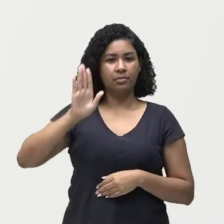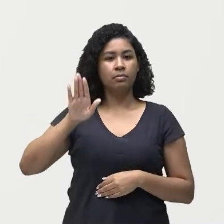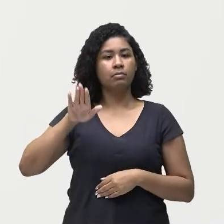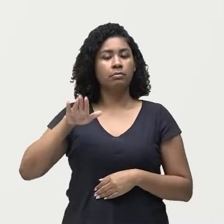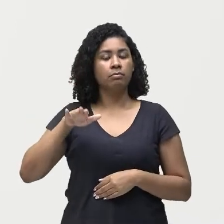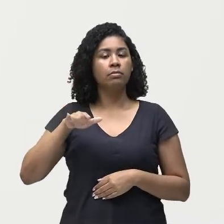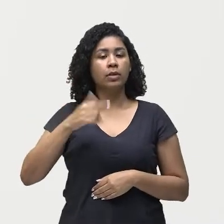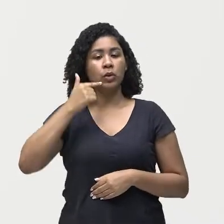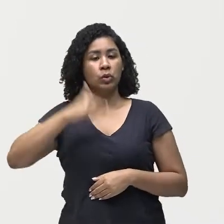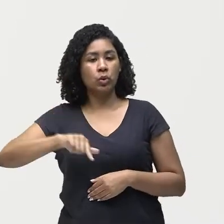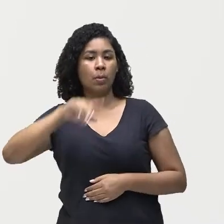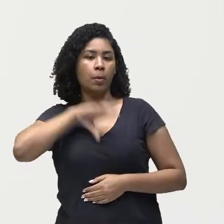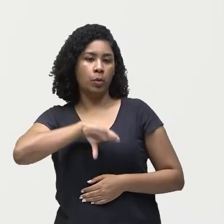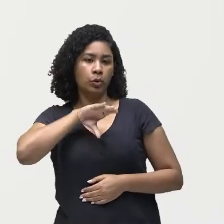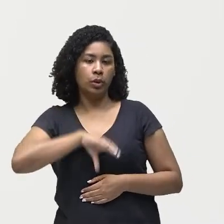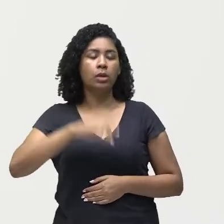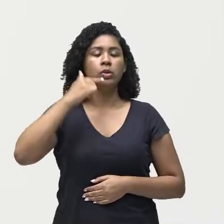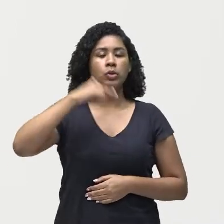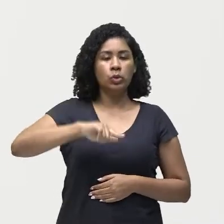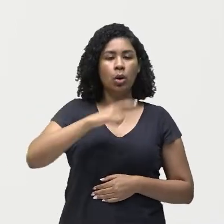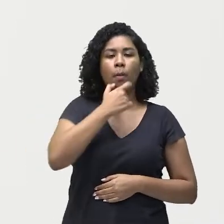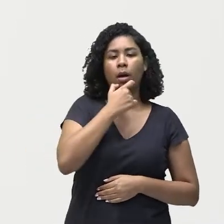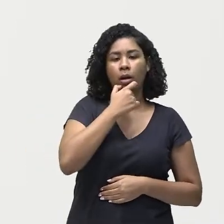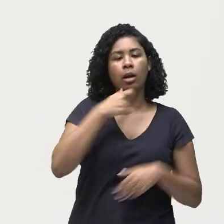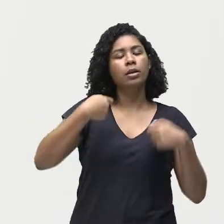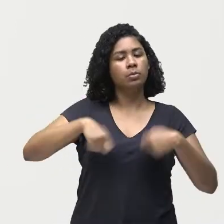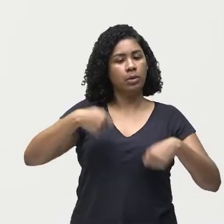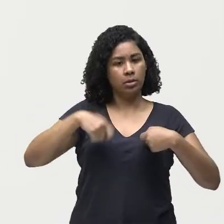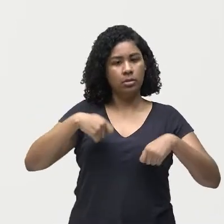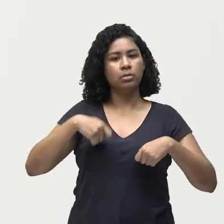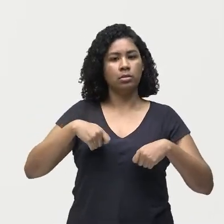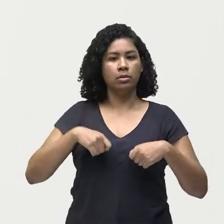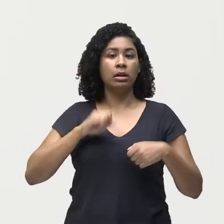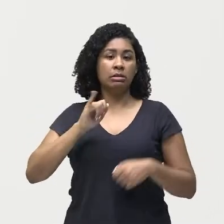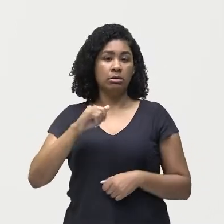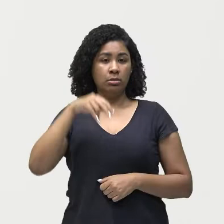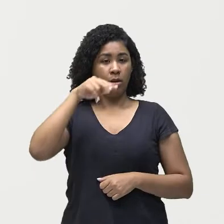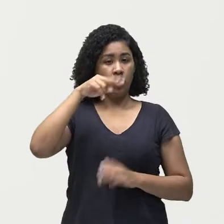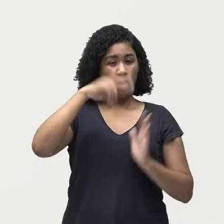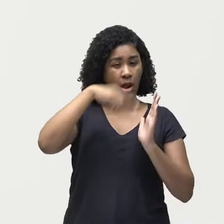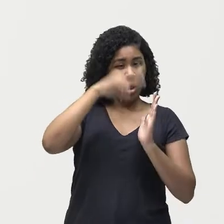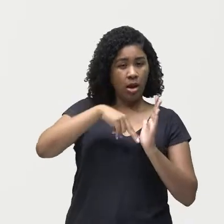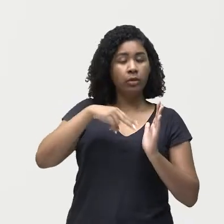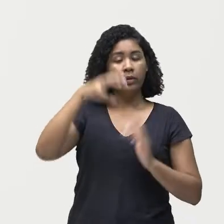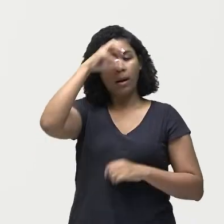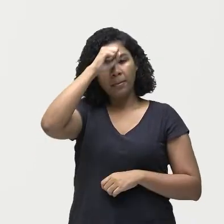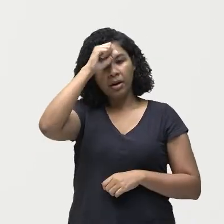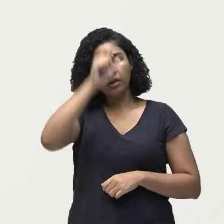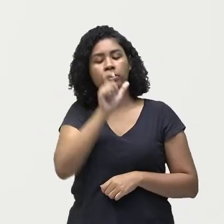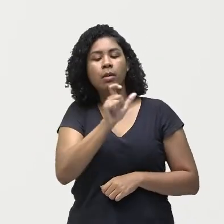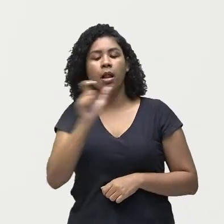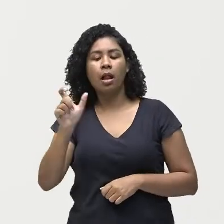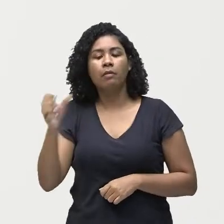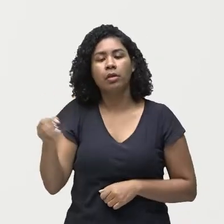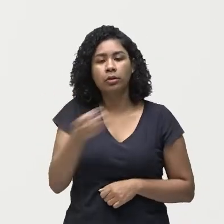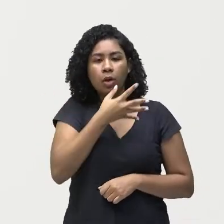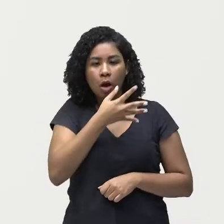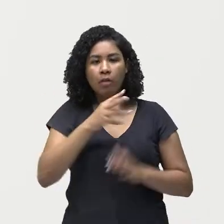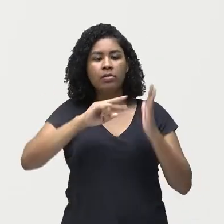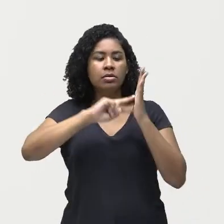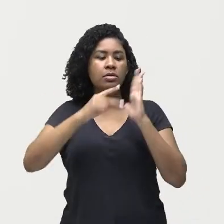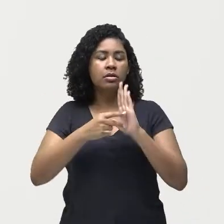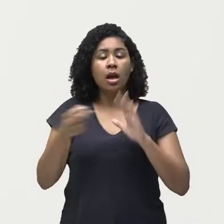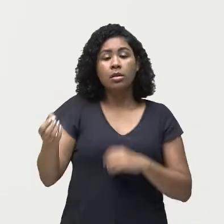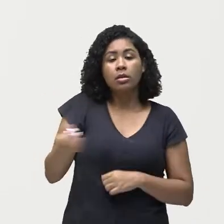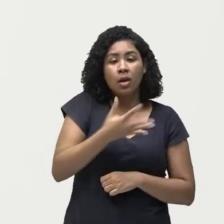e também em língua inglesa, porque quando eu leio, eu vou aprendendo novas palavras, novos